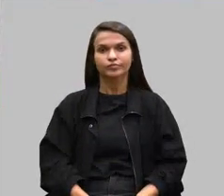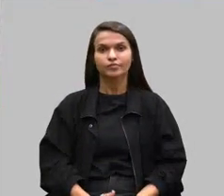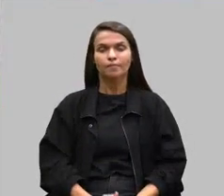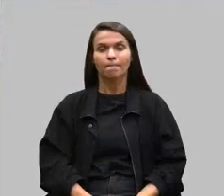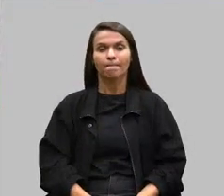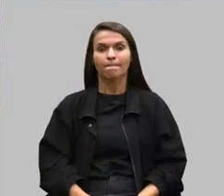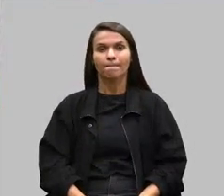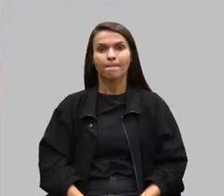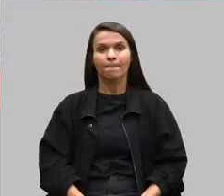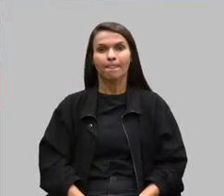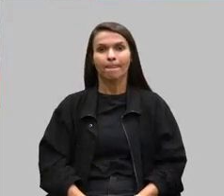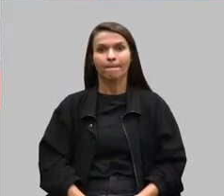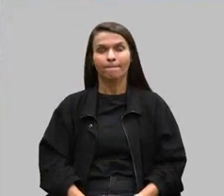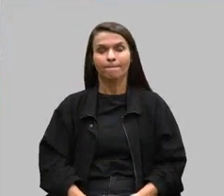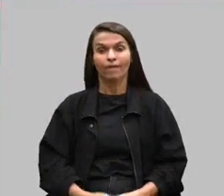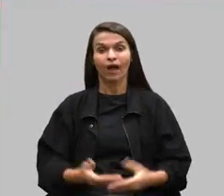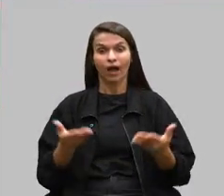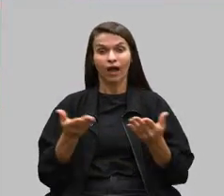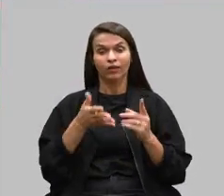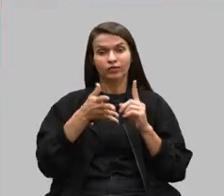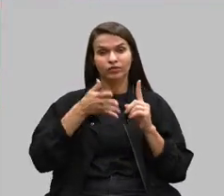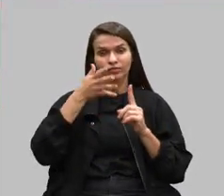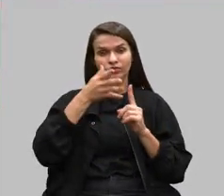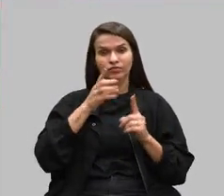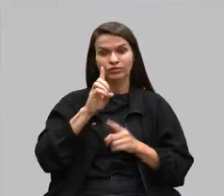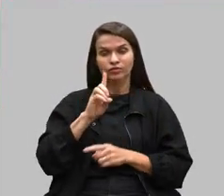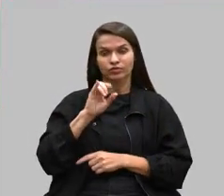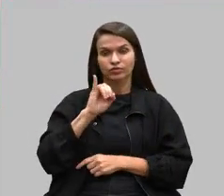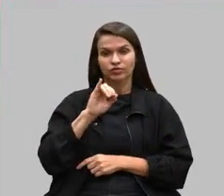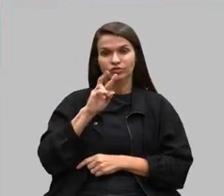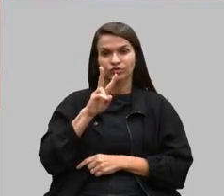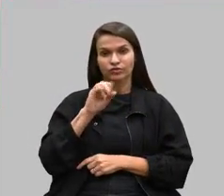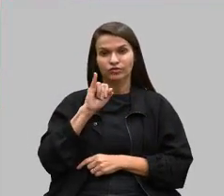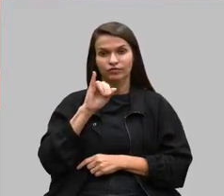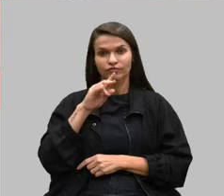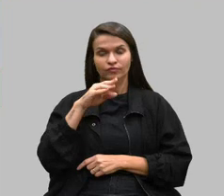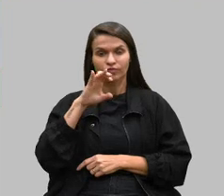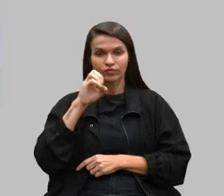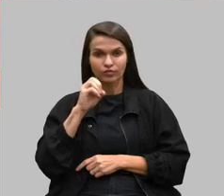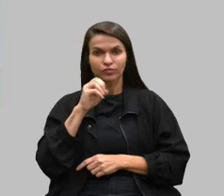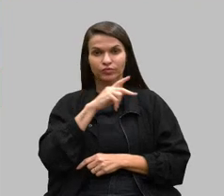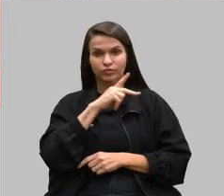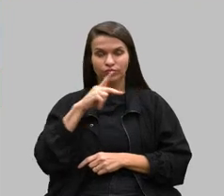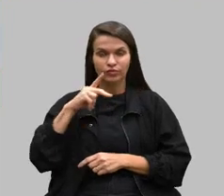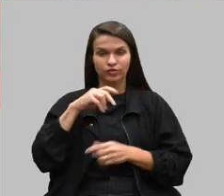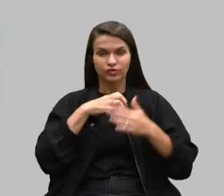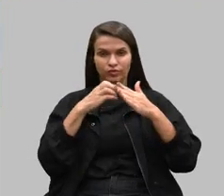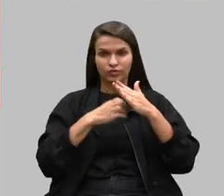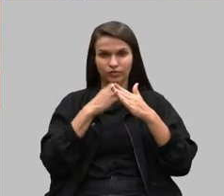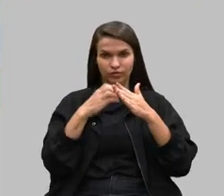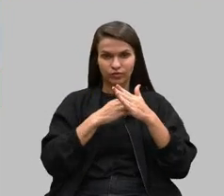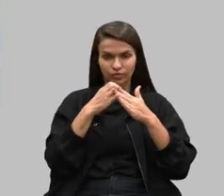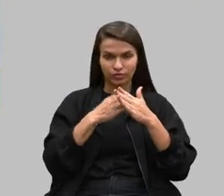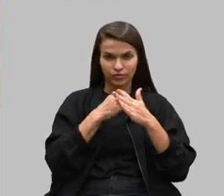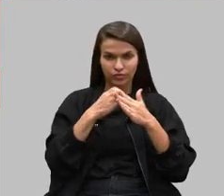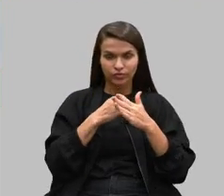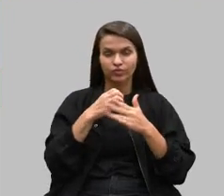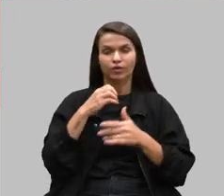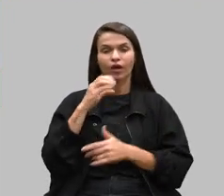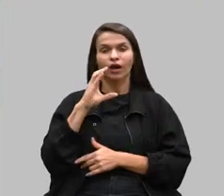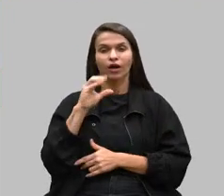obrigado ouviremos agora o senhor Divino Passos presidente da multimodal Caravelas Bahia